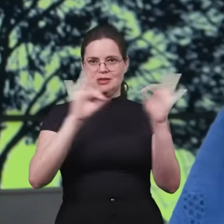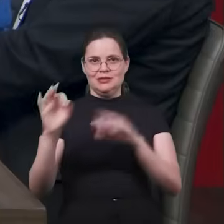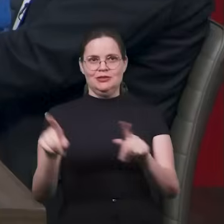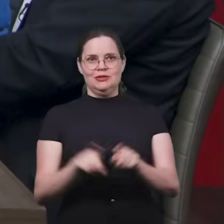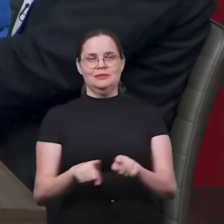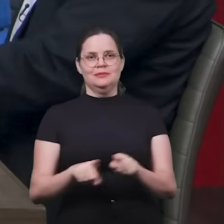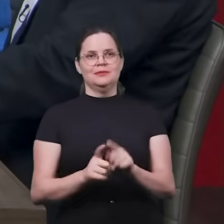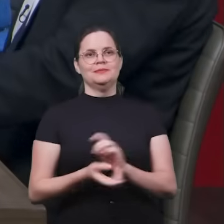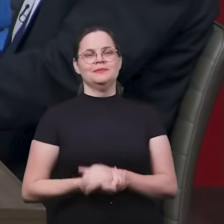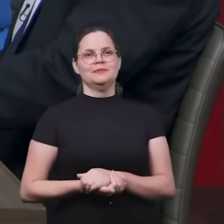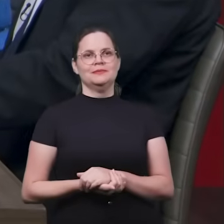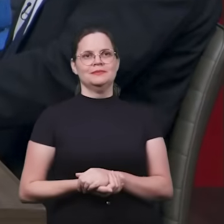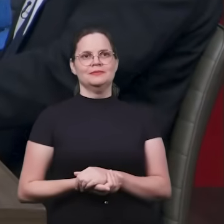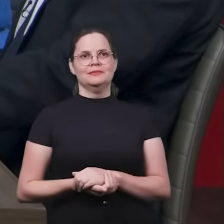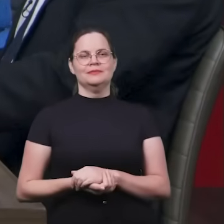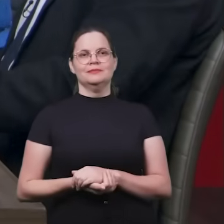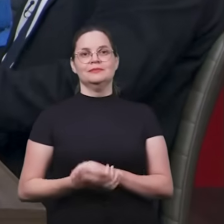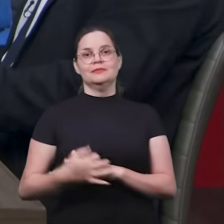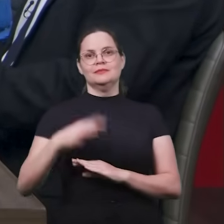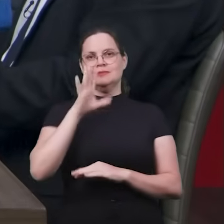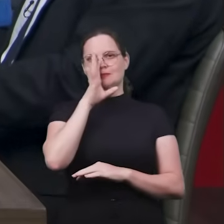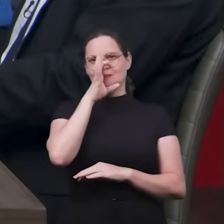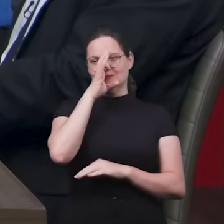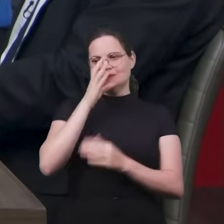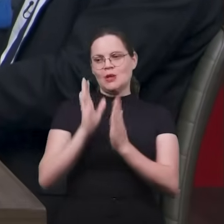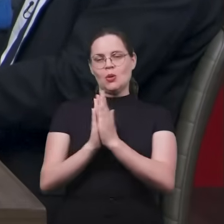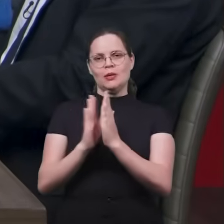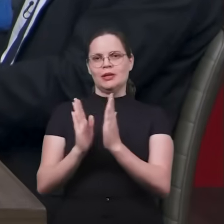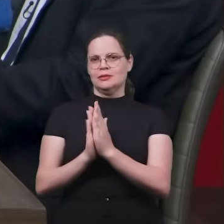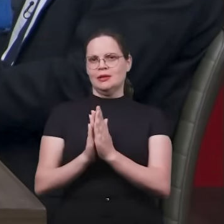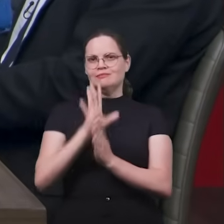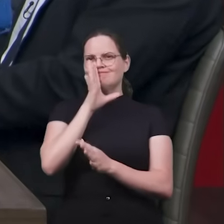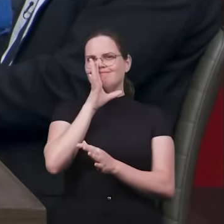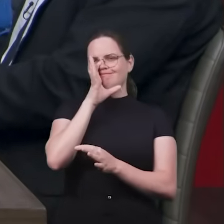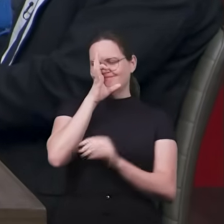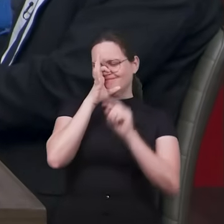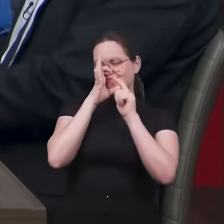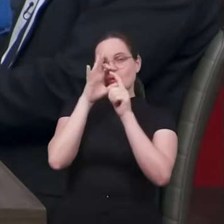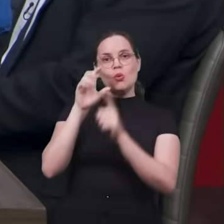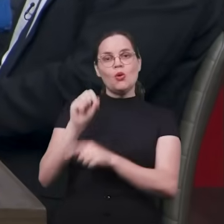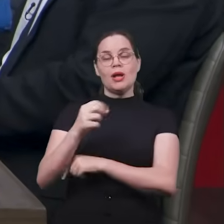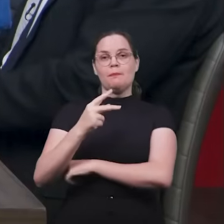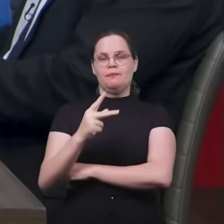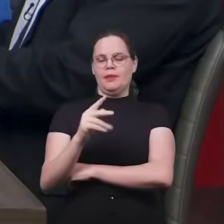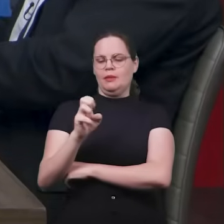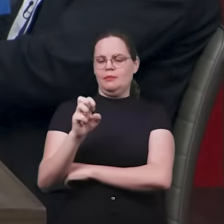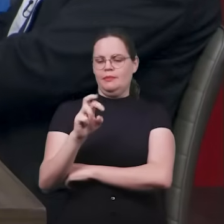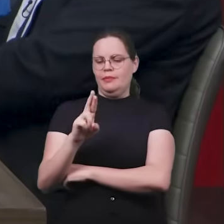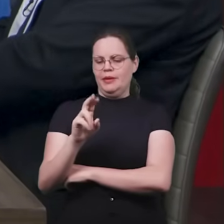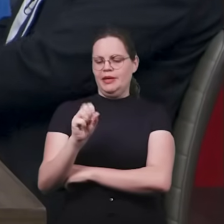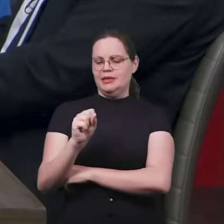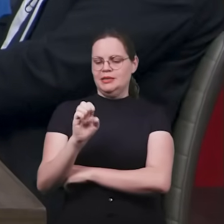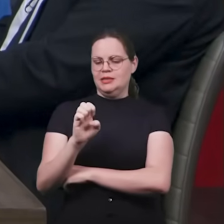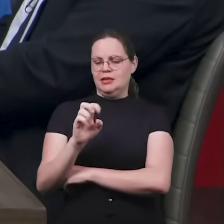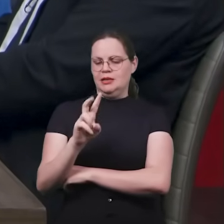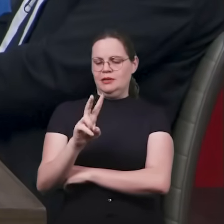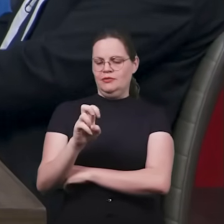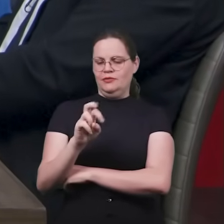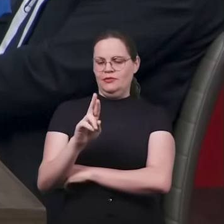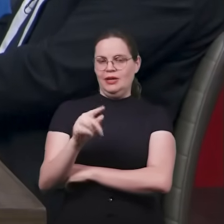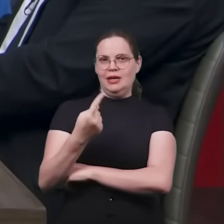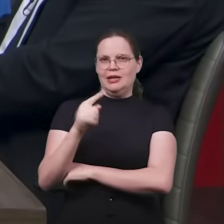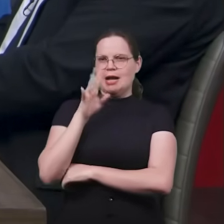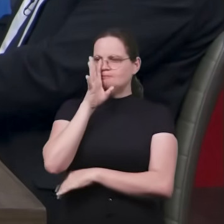acompanha. A perseverar é a palavra-chave, né? Não podemos ficar olhando as dificuldades, porque elas existem,